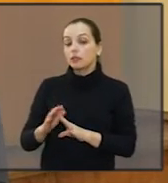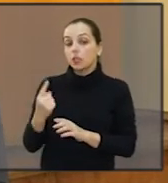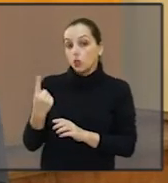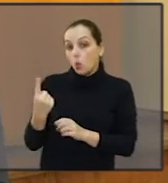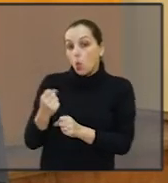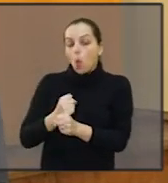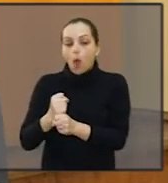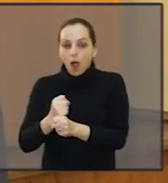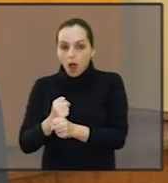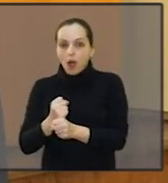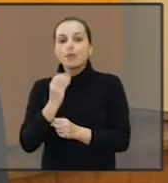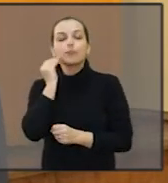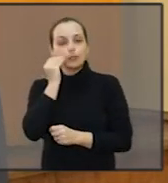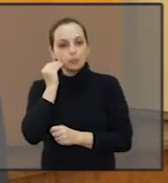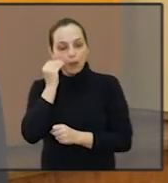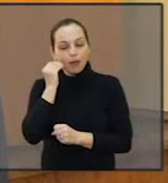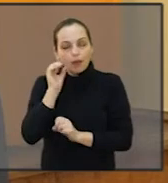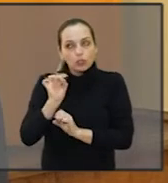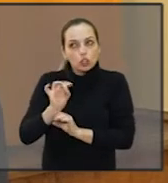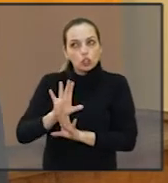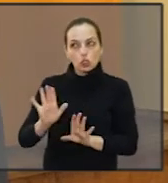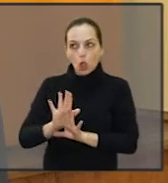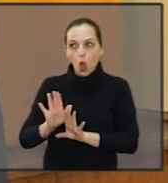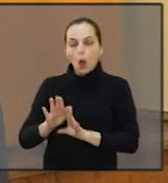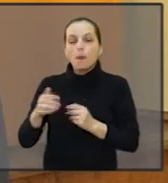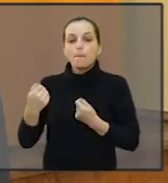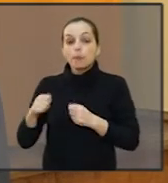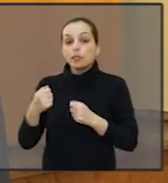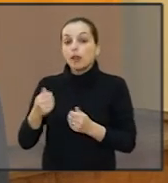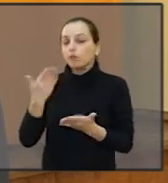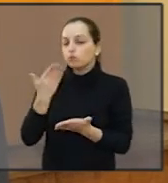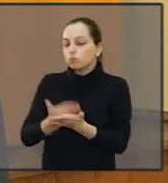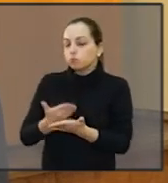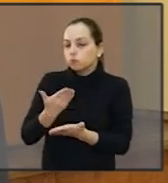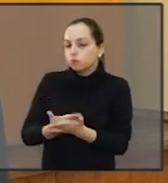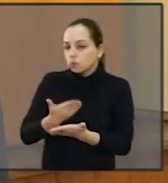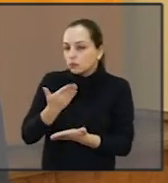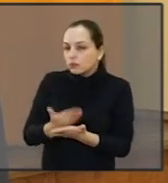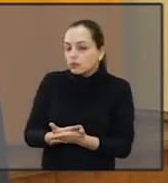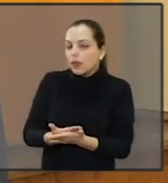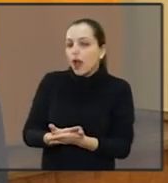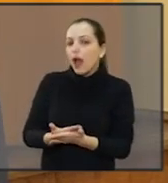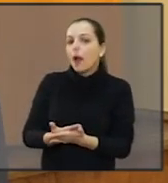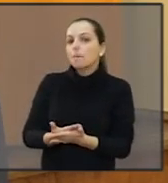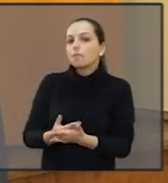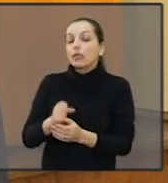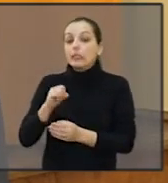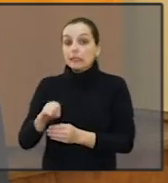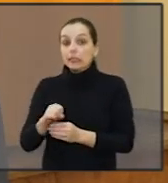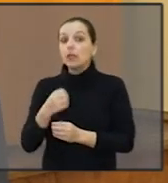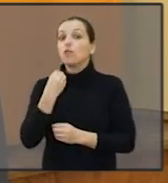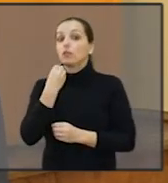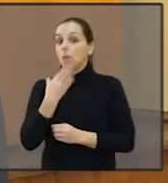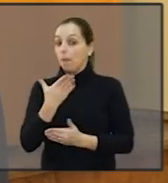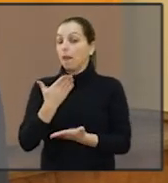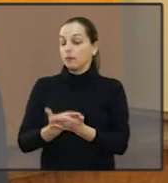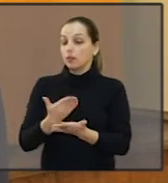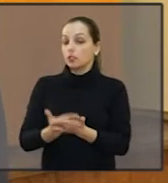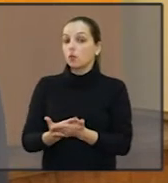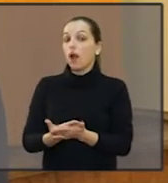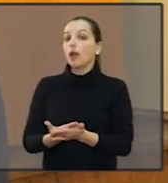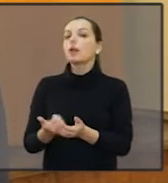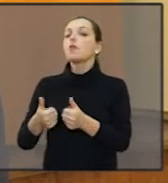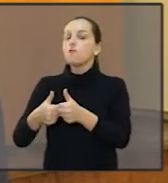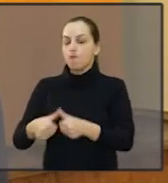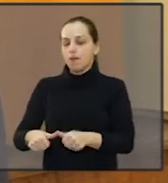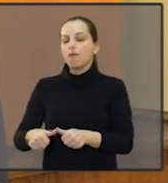ele ia me dar 1 ano de experiência. Se eu fosse bem na escola, né, ele me deixaria ficar. Então eu